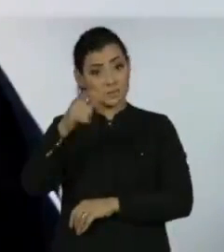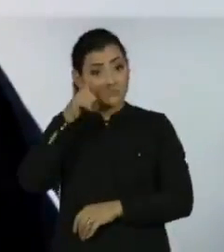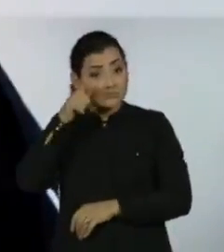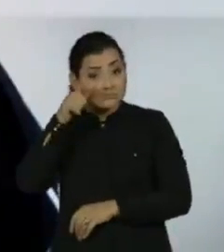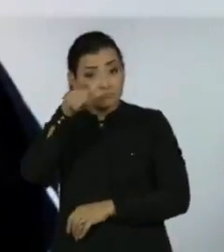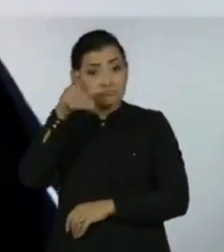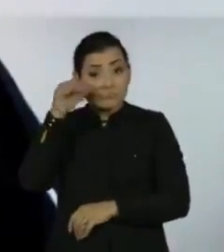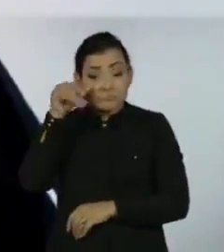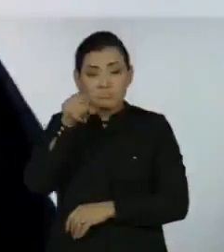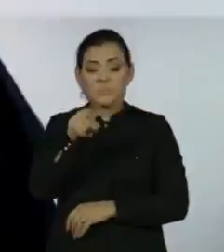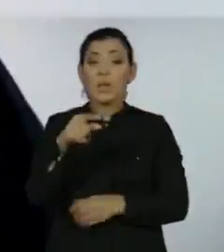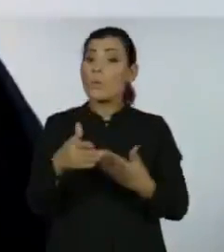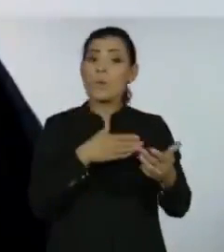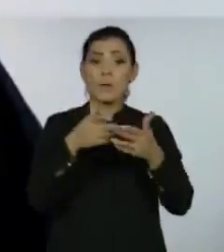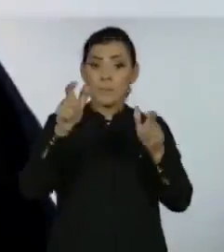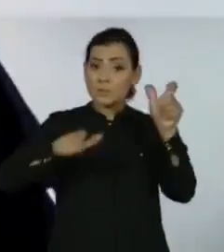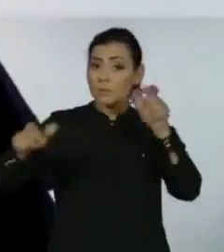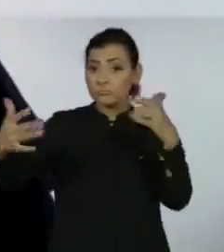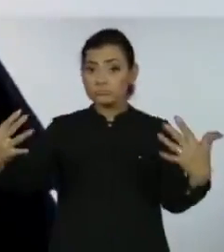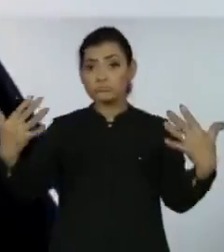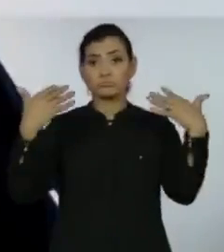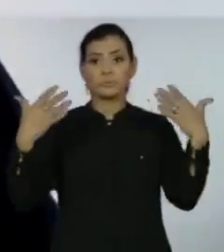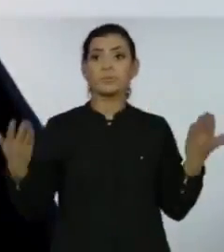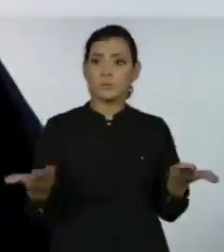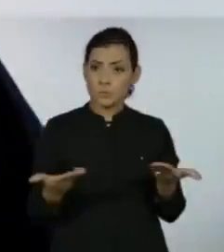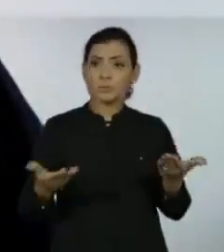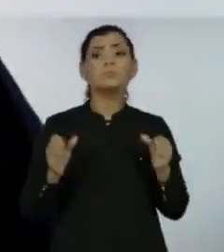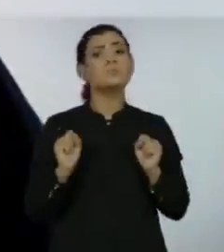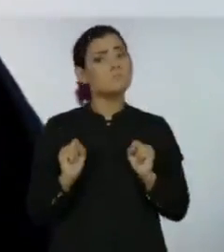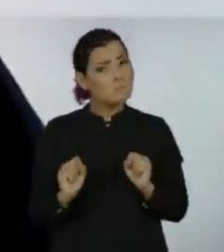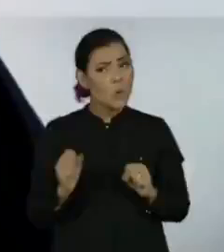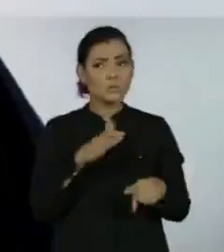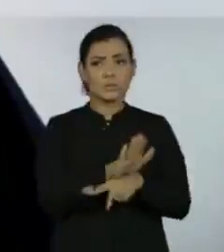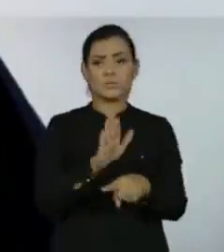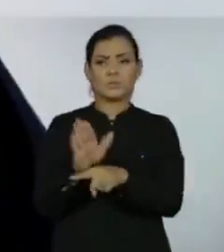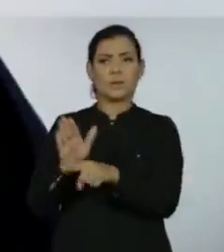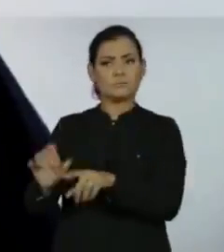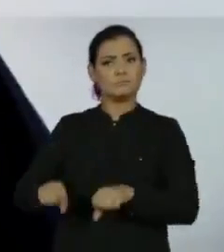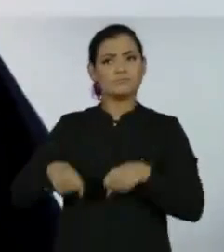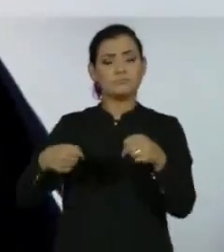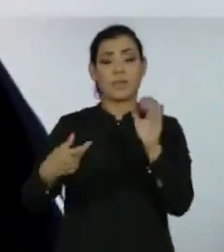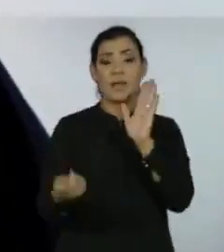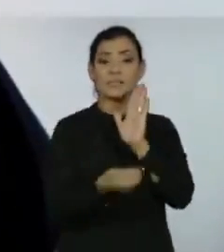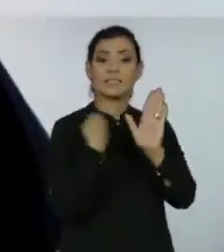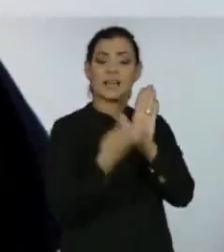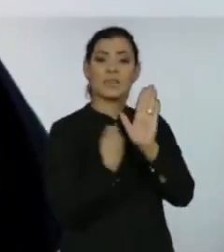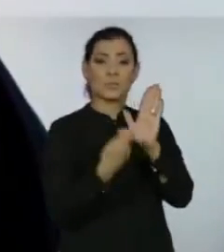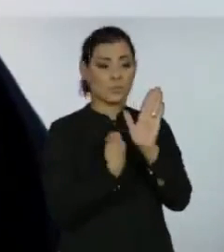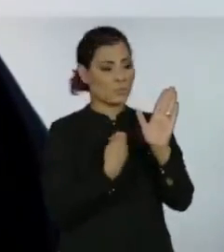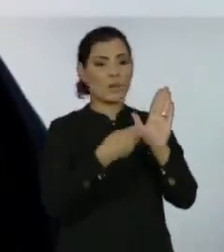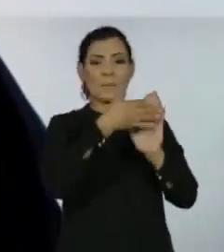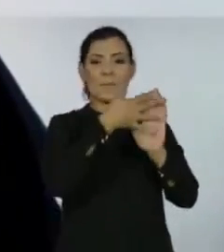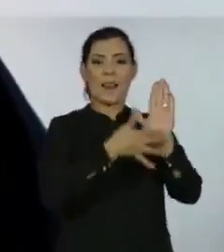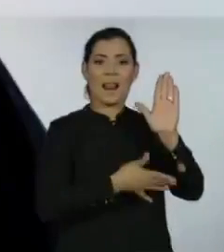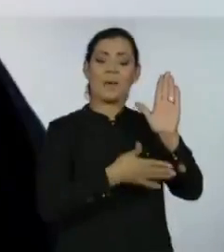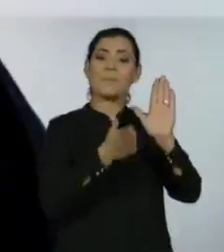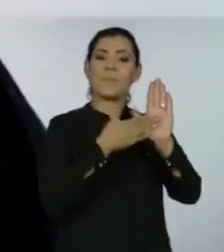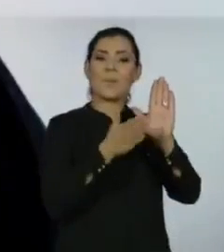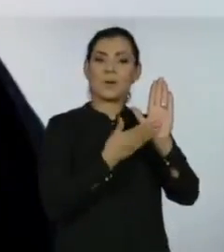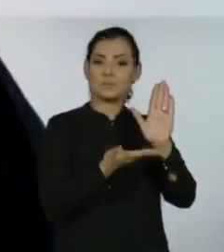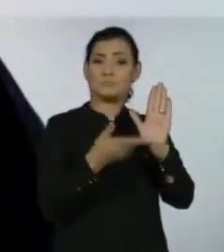www.heroesdaeducação.com.br, onde quem estiver nos ouvindo, todos podem ajudar fazendo assinatura digital dessa